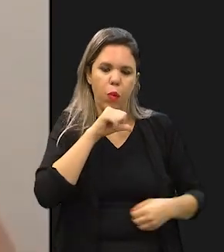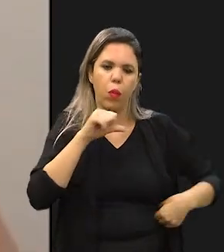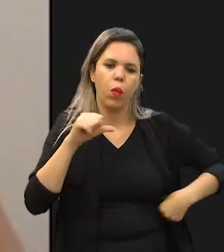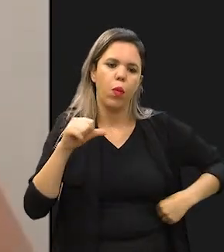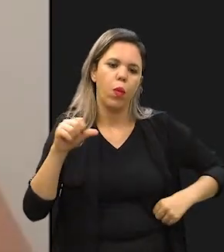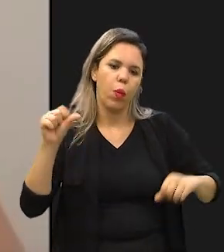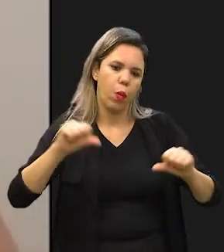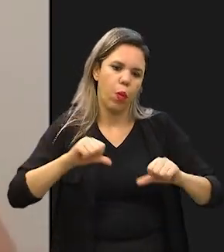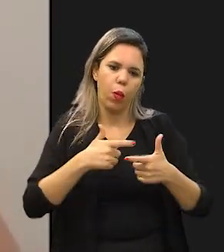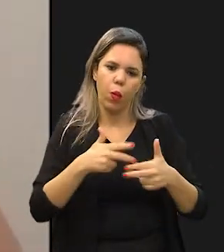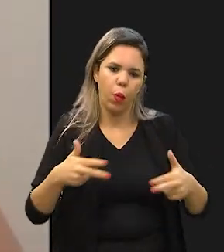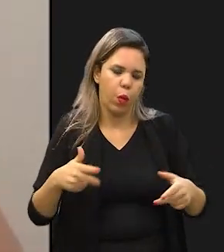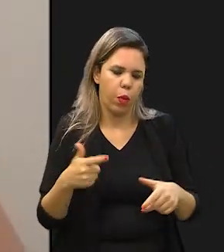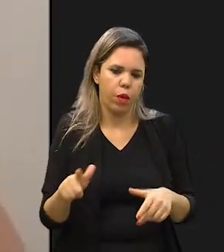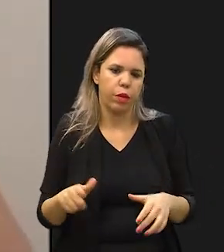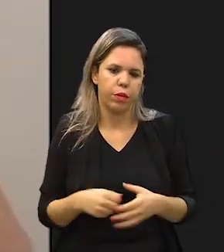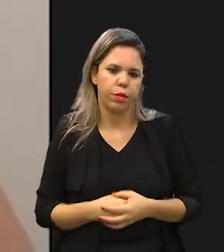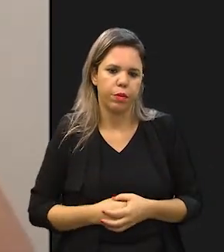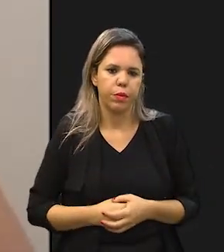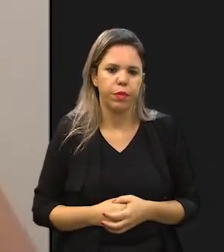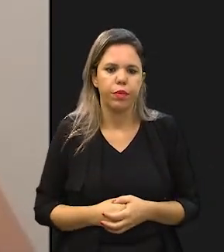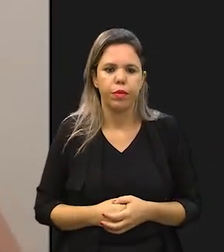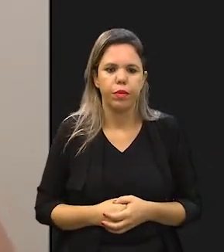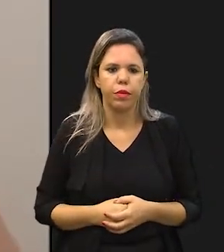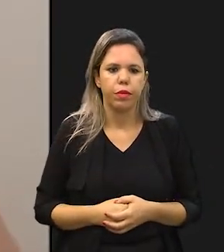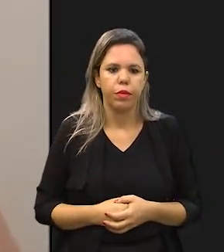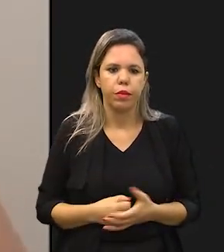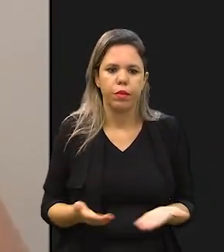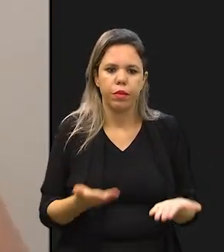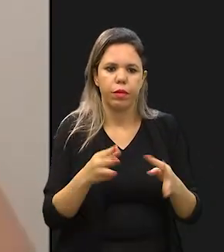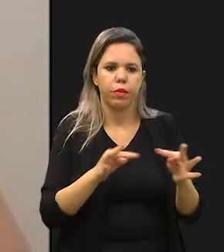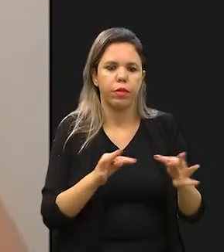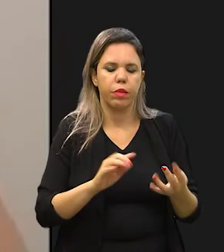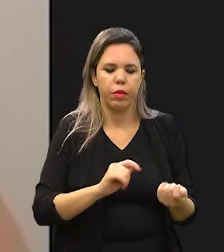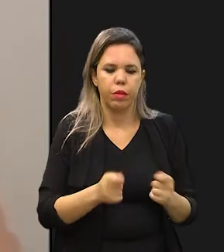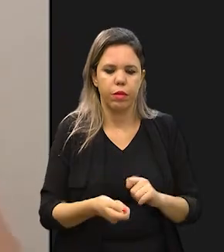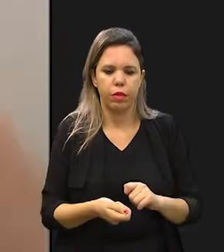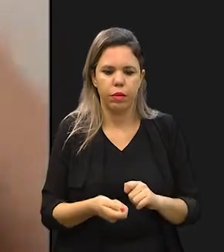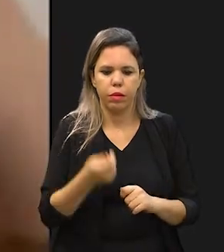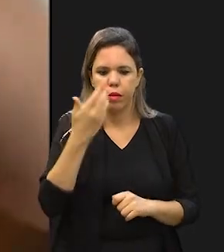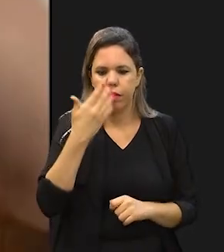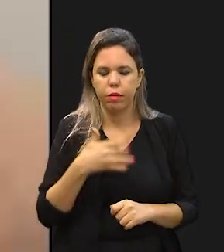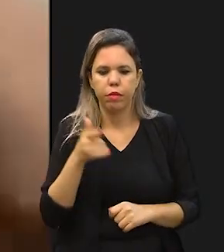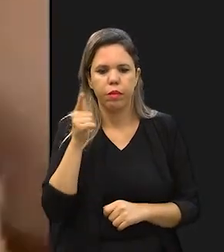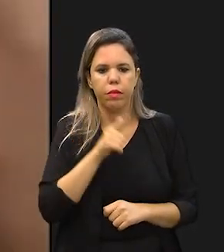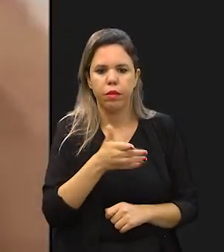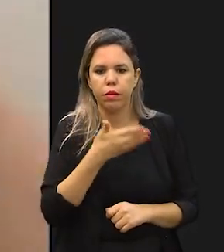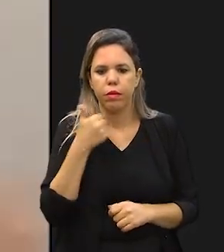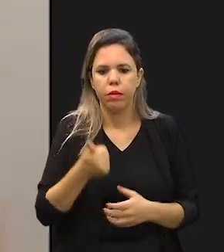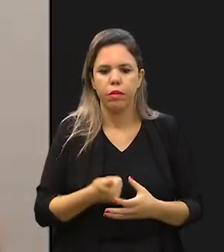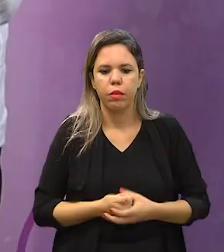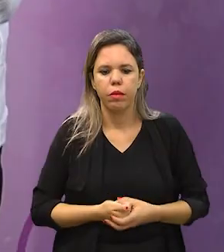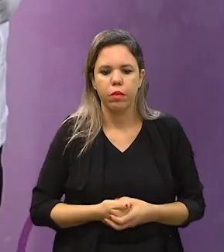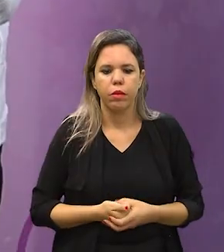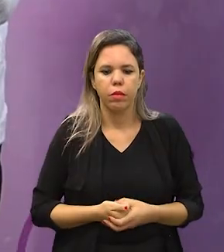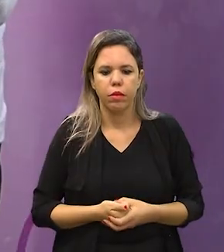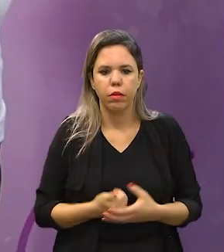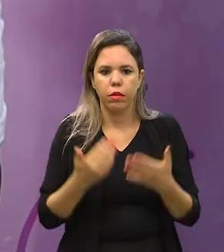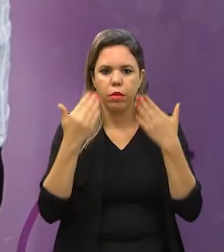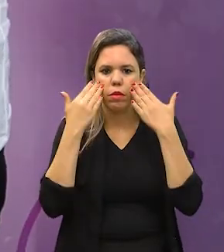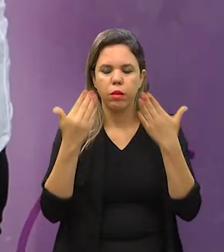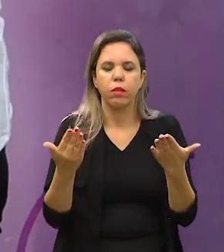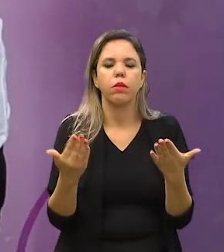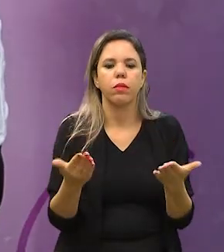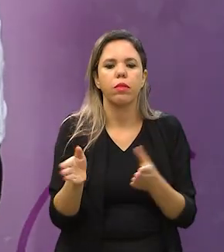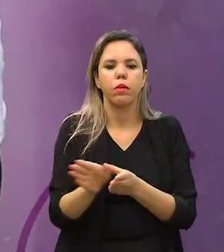pseudodiagnósticos que realmente nem existem, assim, né? E não levando para um tratamento adequado para que essa criança consiga melhorar. E diante